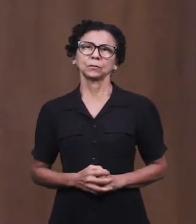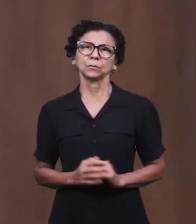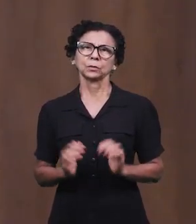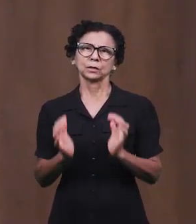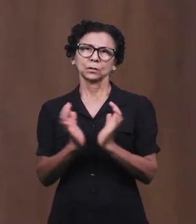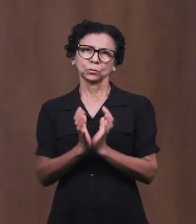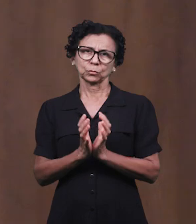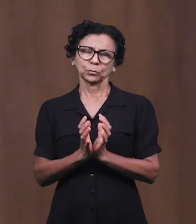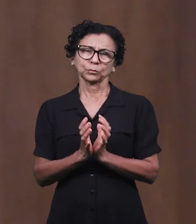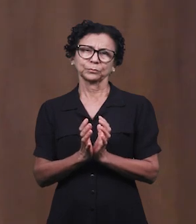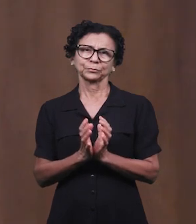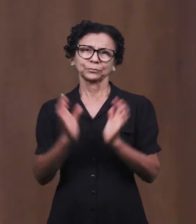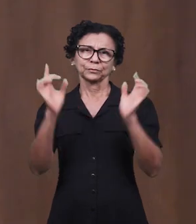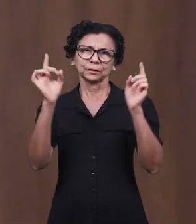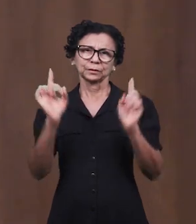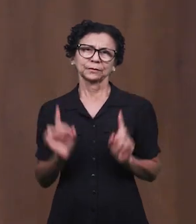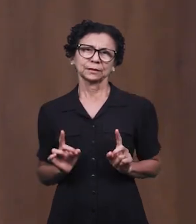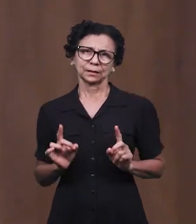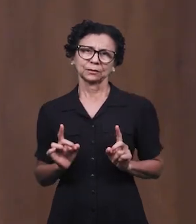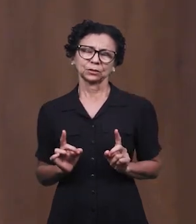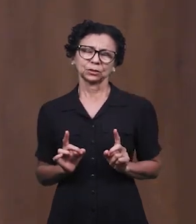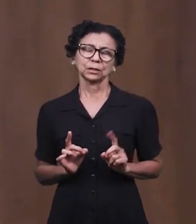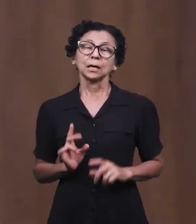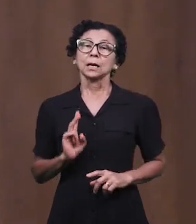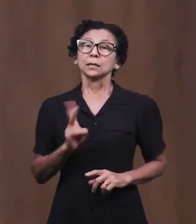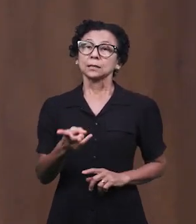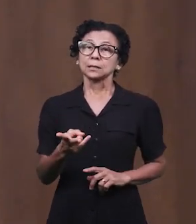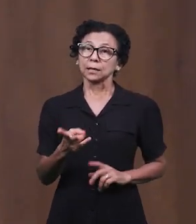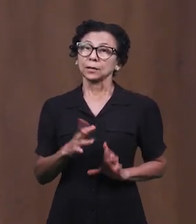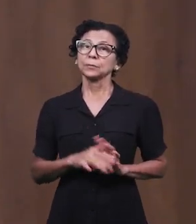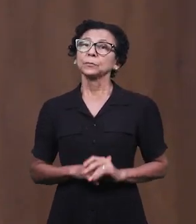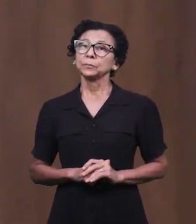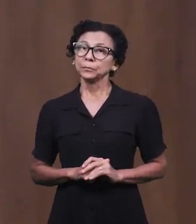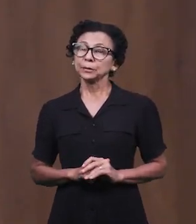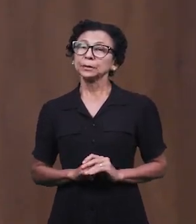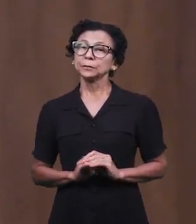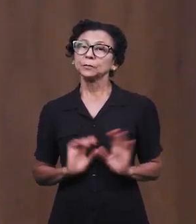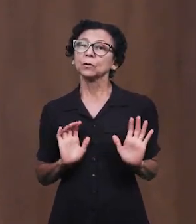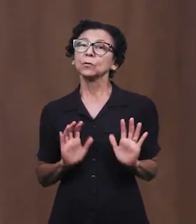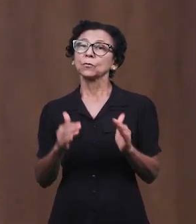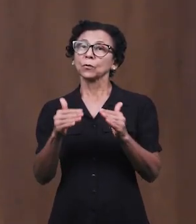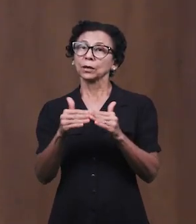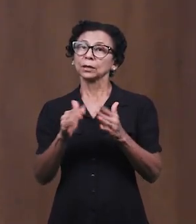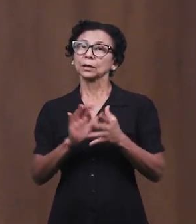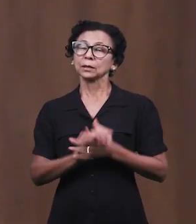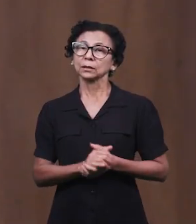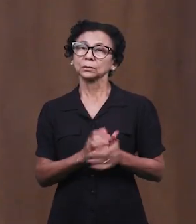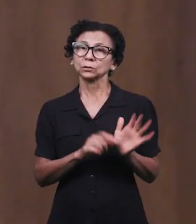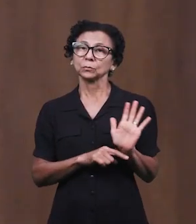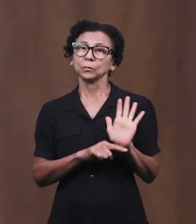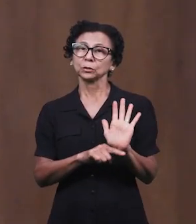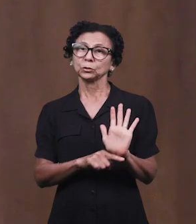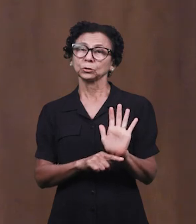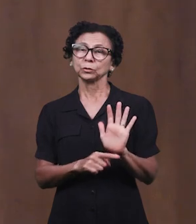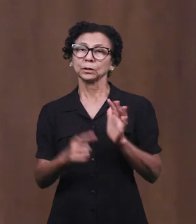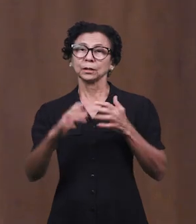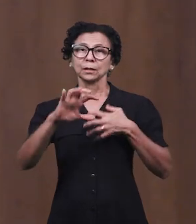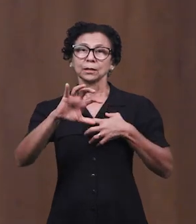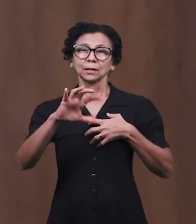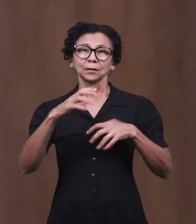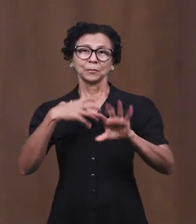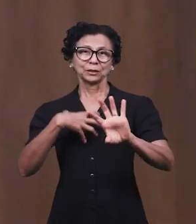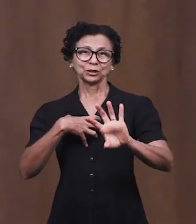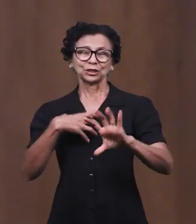da nossa sociedade, visando sempre uma atuação mais justa e empática, não é mesmo? Vamos nos preparar, então,